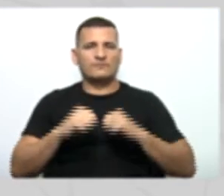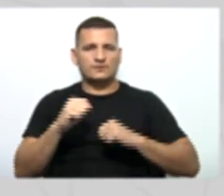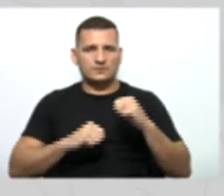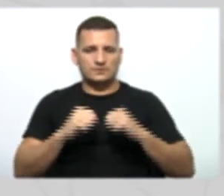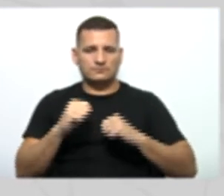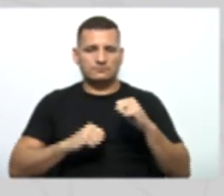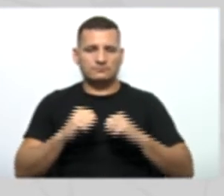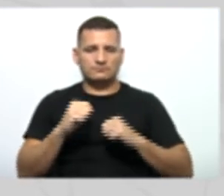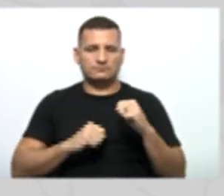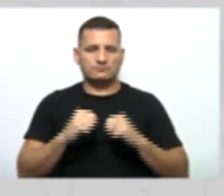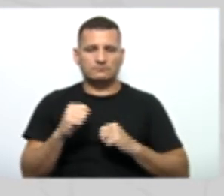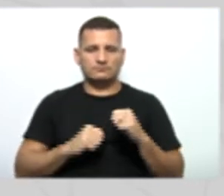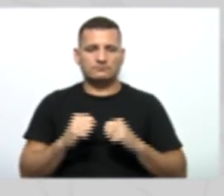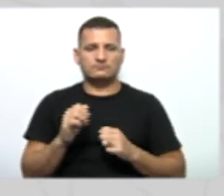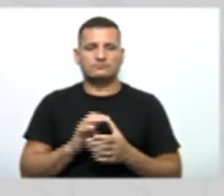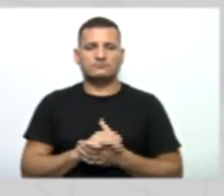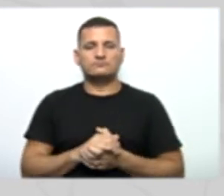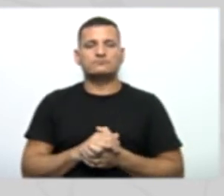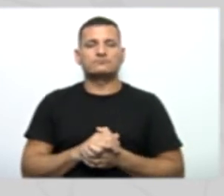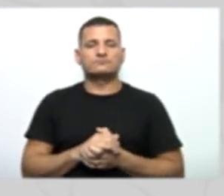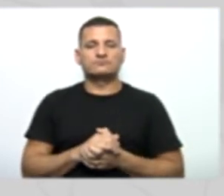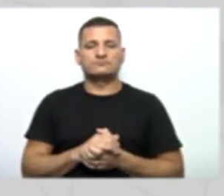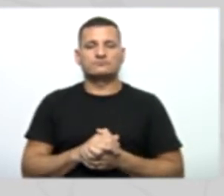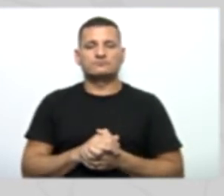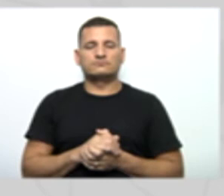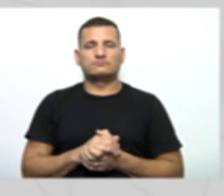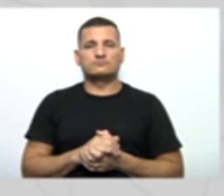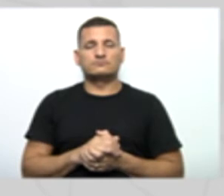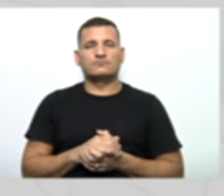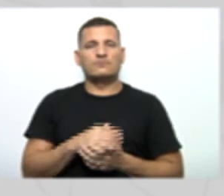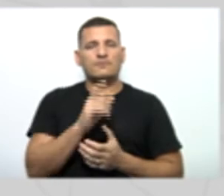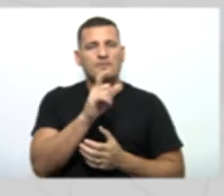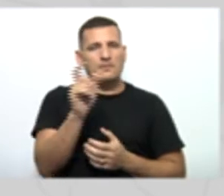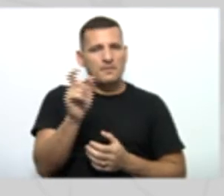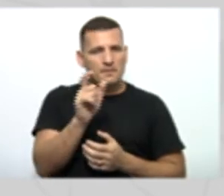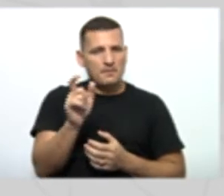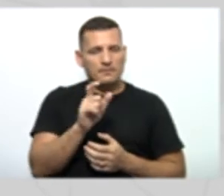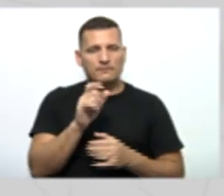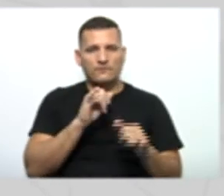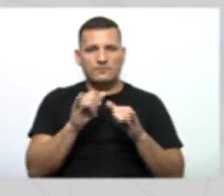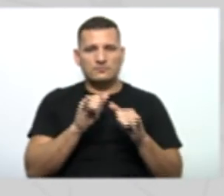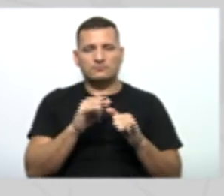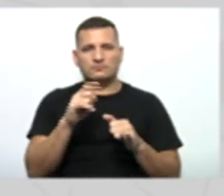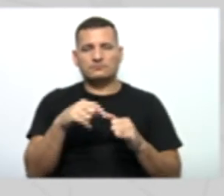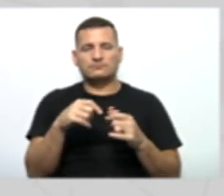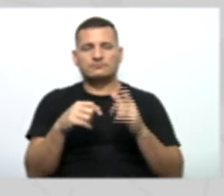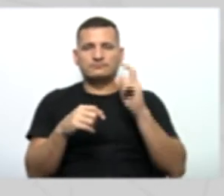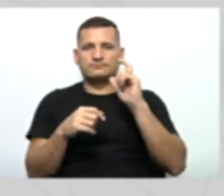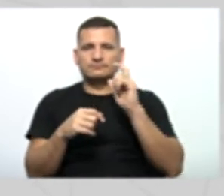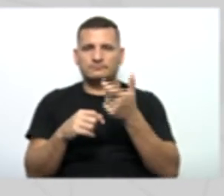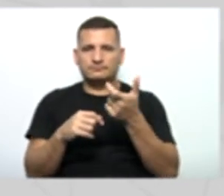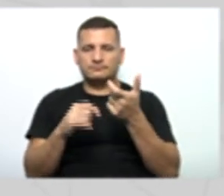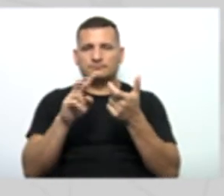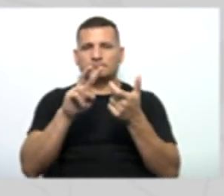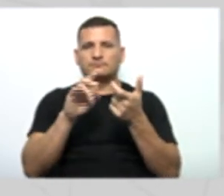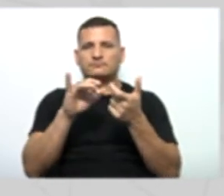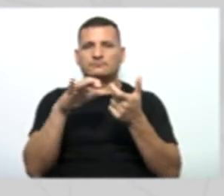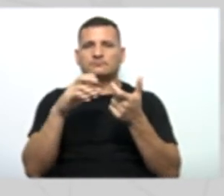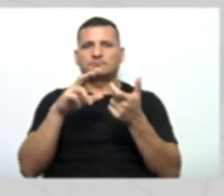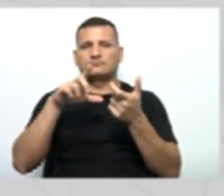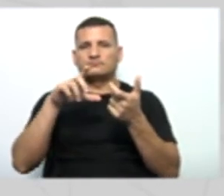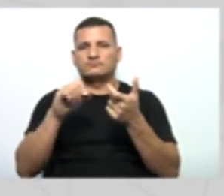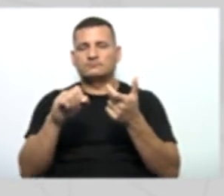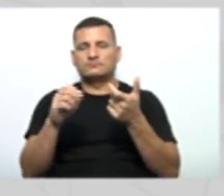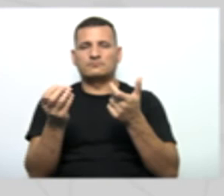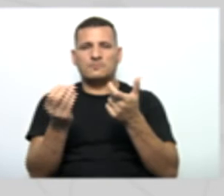Que essas informações aqui, ó, são os atributos dessa classe que foi